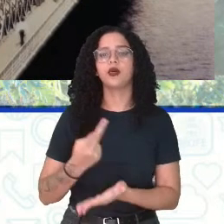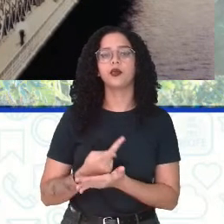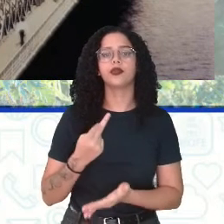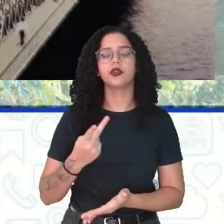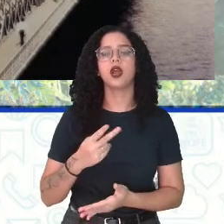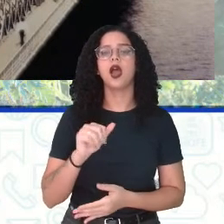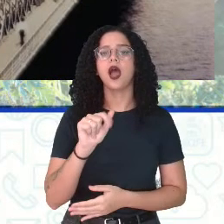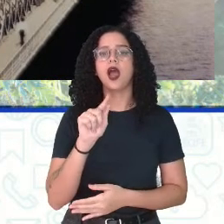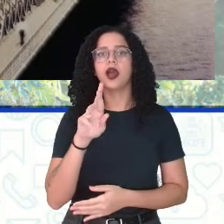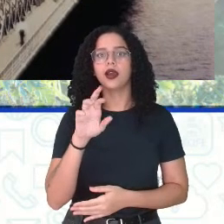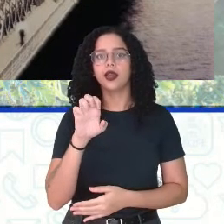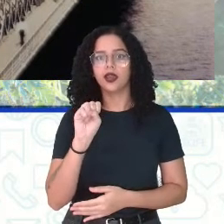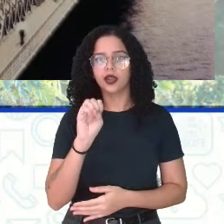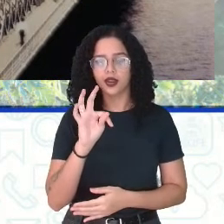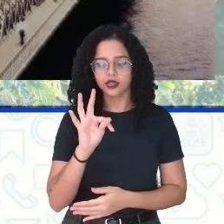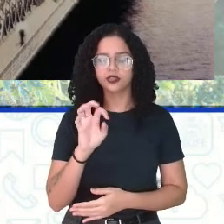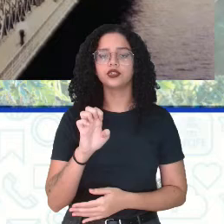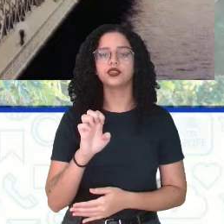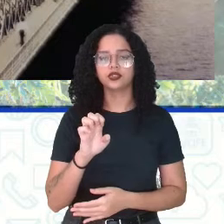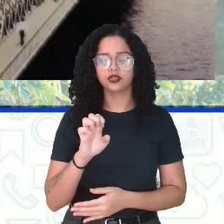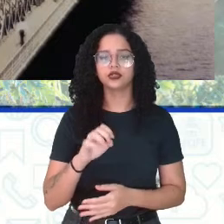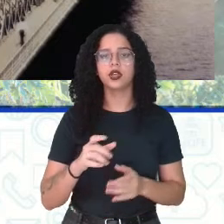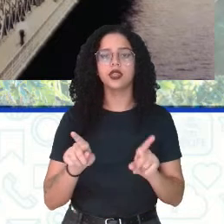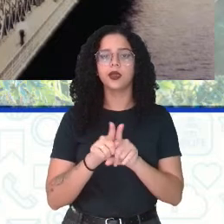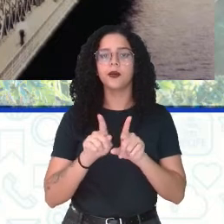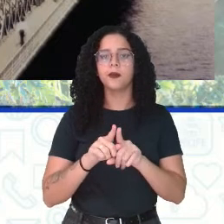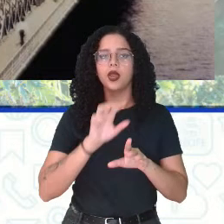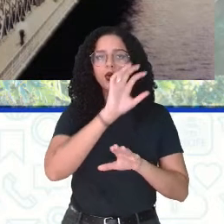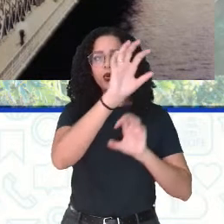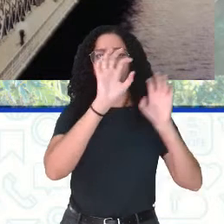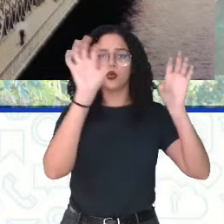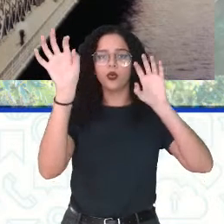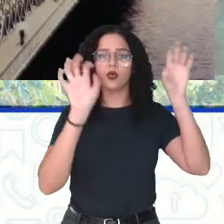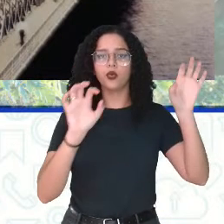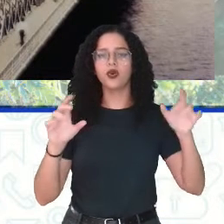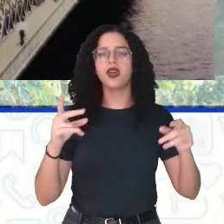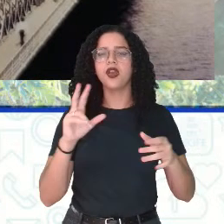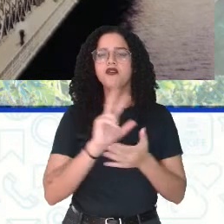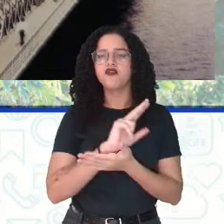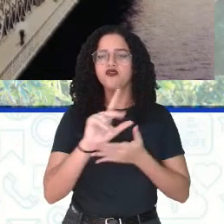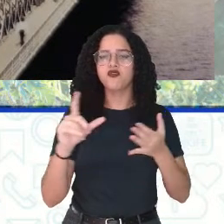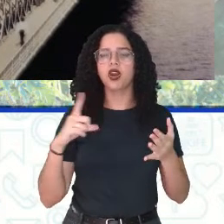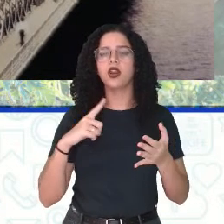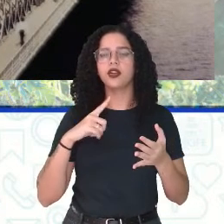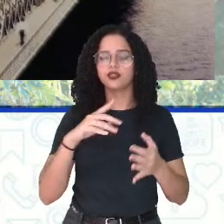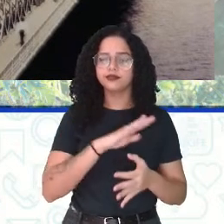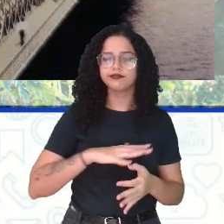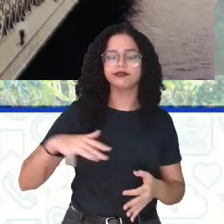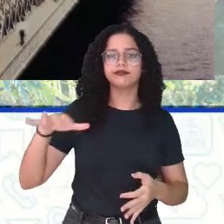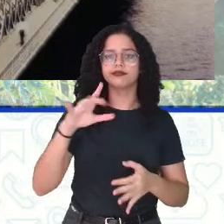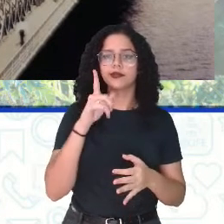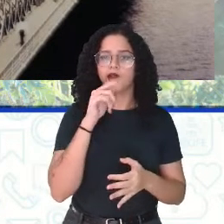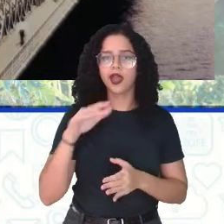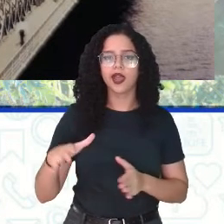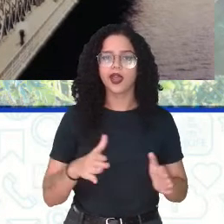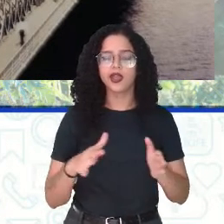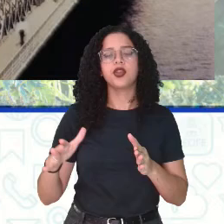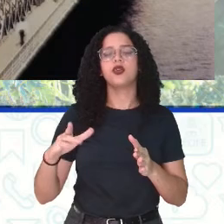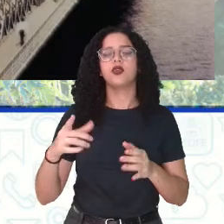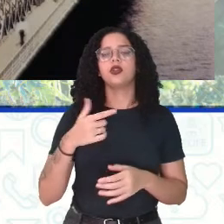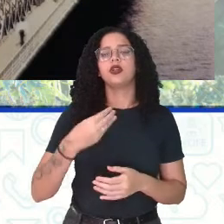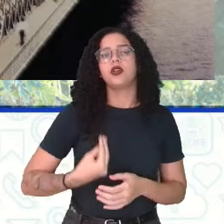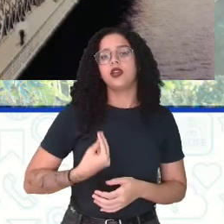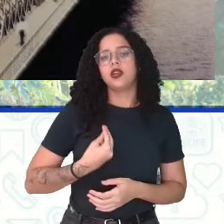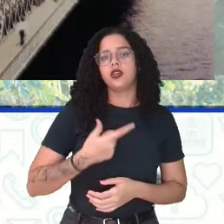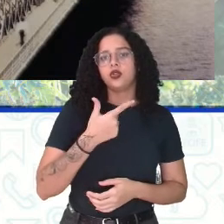agreste do estado, a zona da mata, cortando também a região metropolitana do Recife. Ele possui, Vanessa,